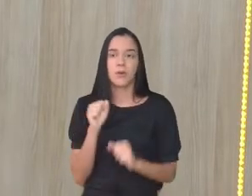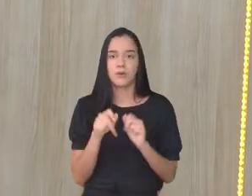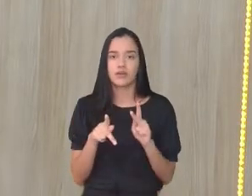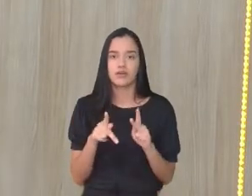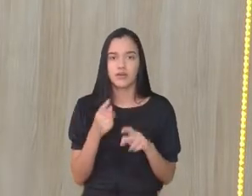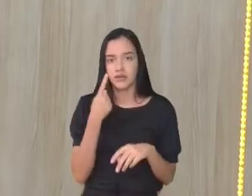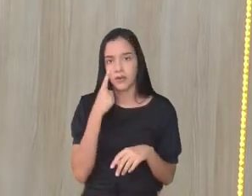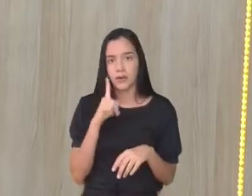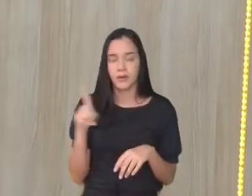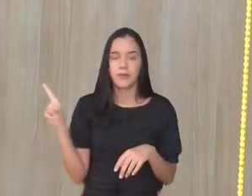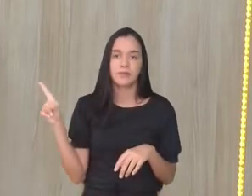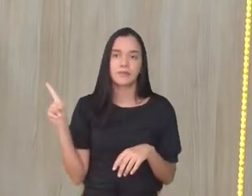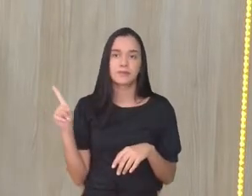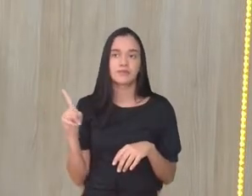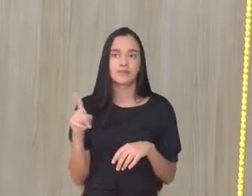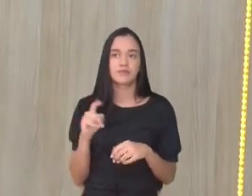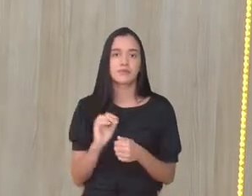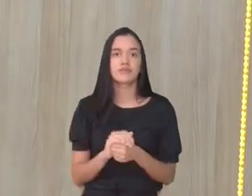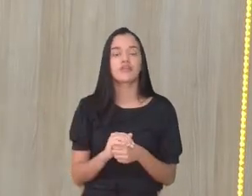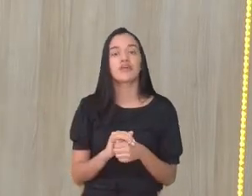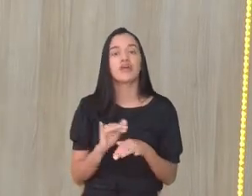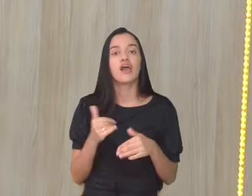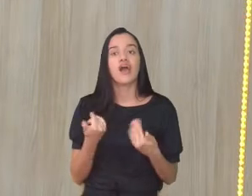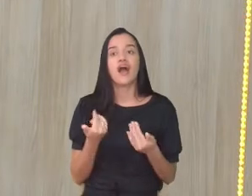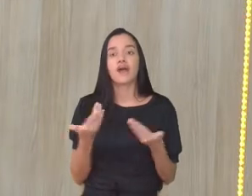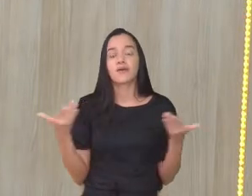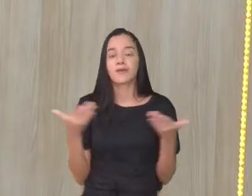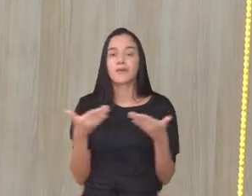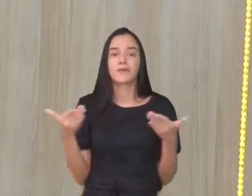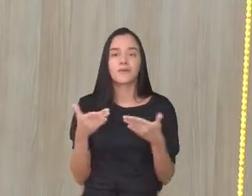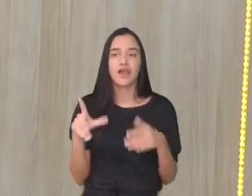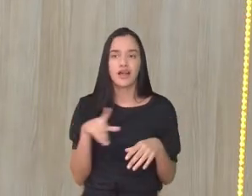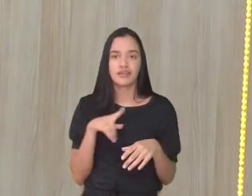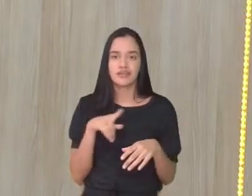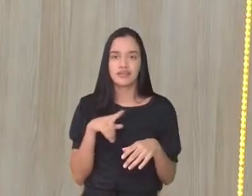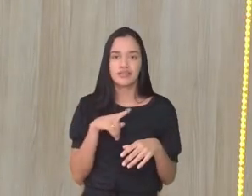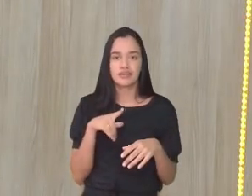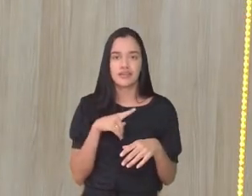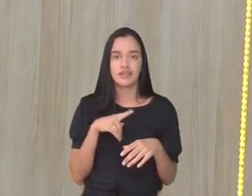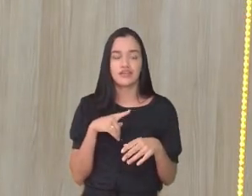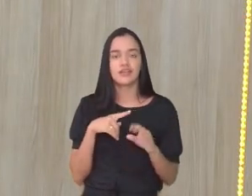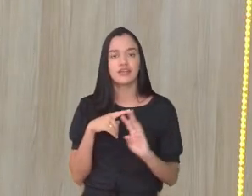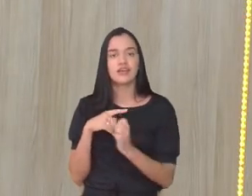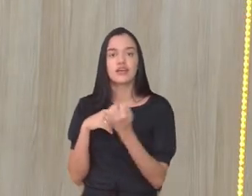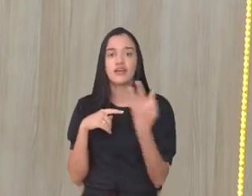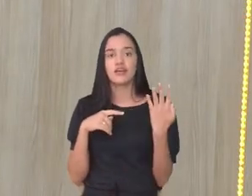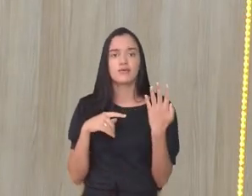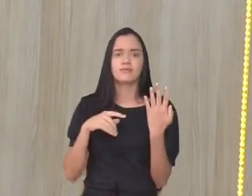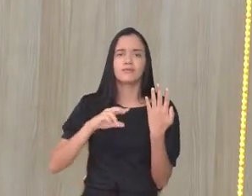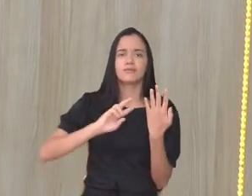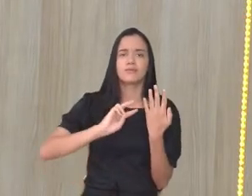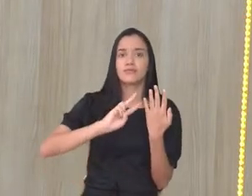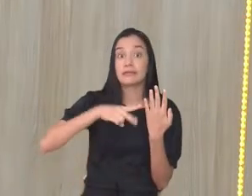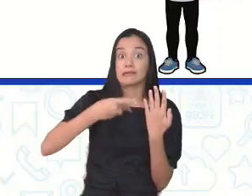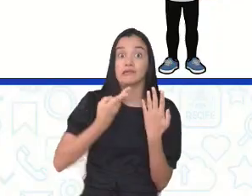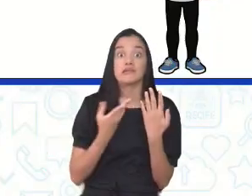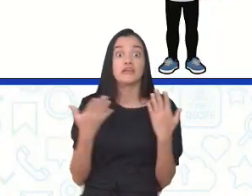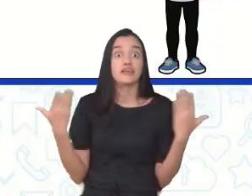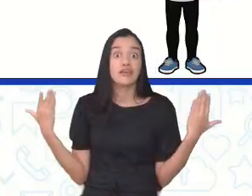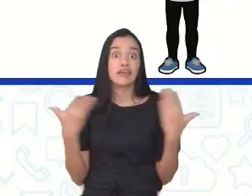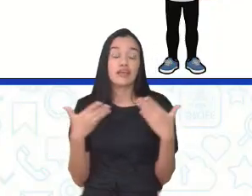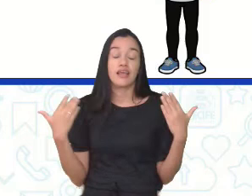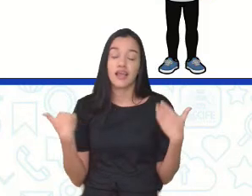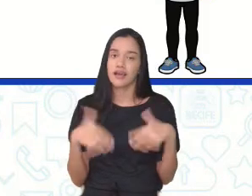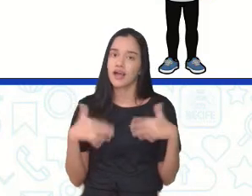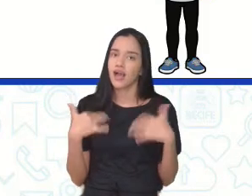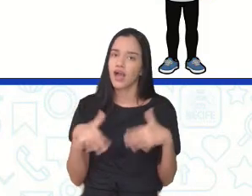bom? Terceira propriedade, a gente tem aí a potência de potência. Eita, Pedro,